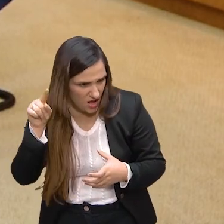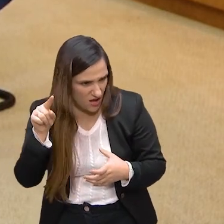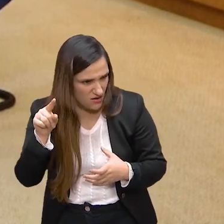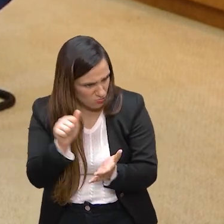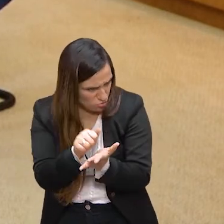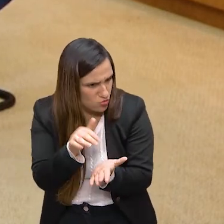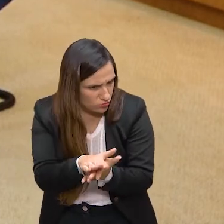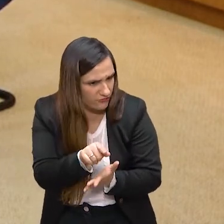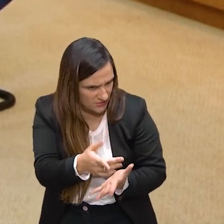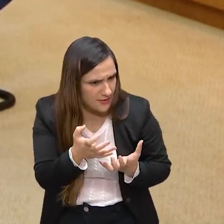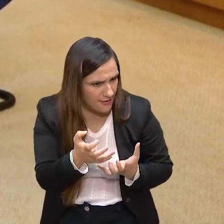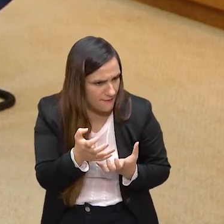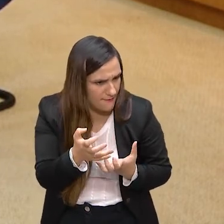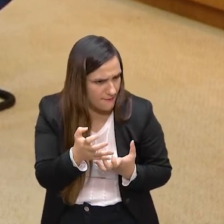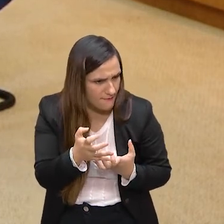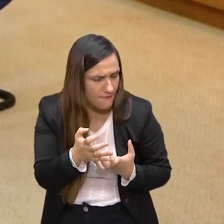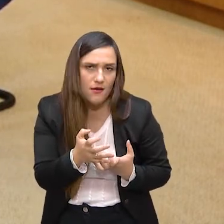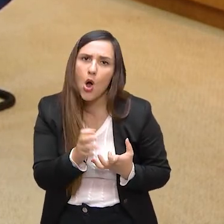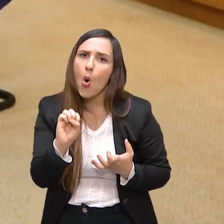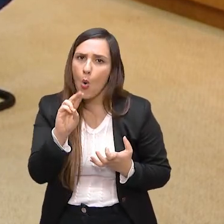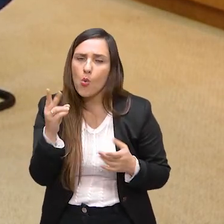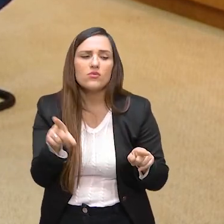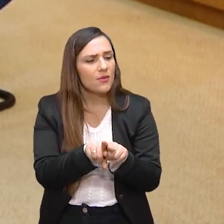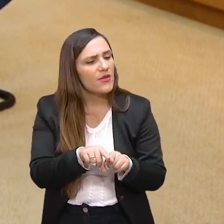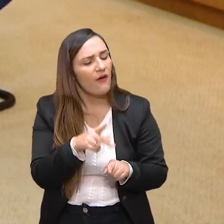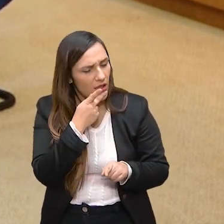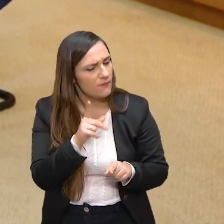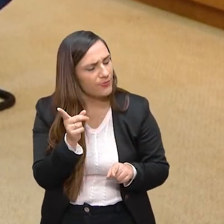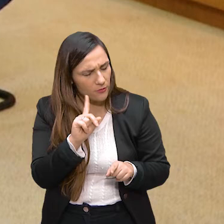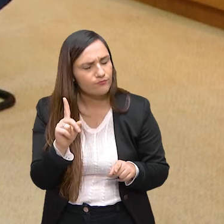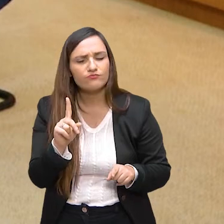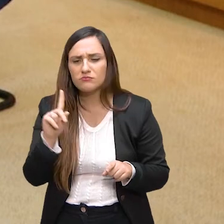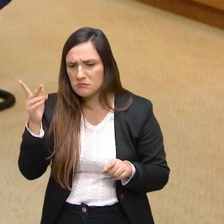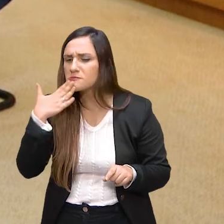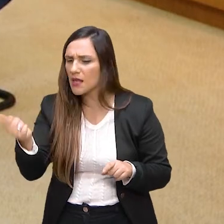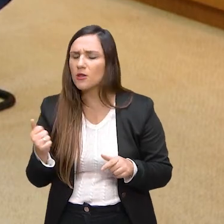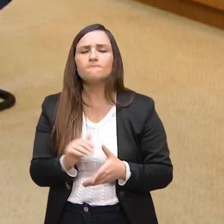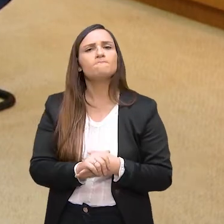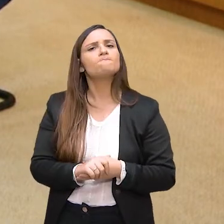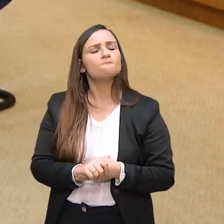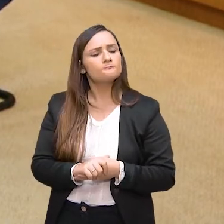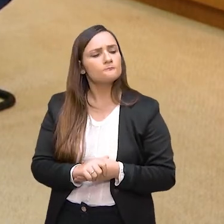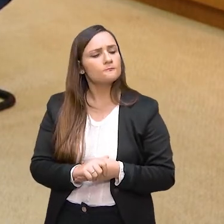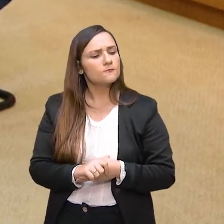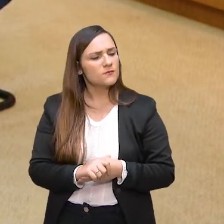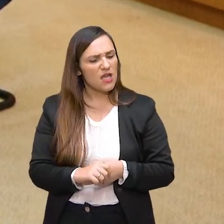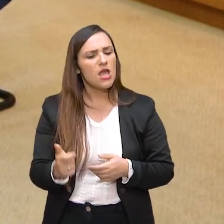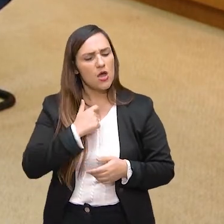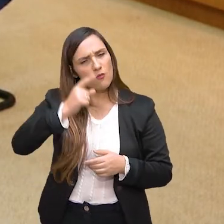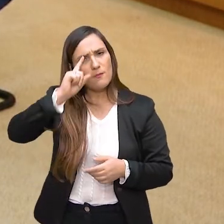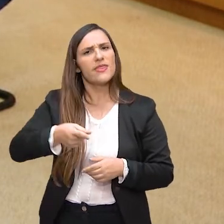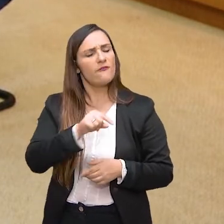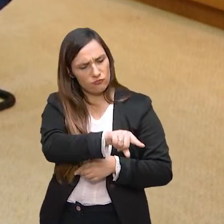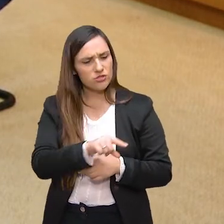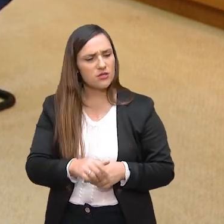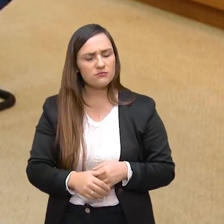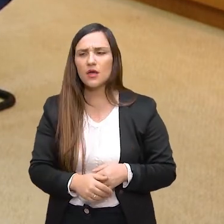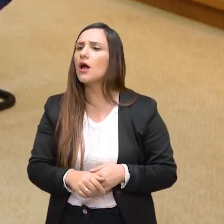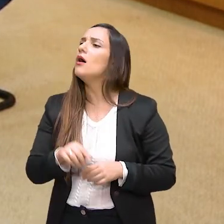uma coação como a multa, mas pode substituir a vontade da parte, determinando que seja feito aquilo que a parte não quis